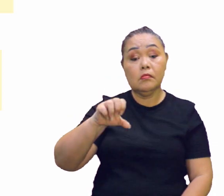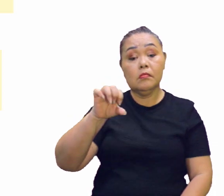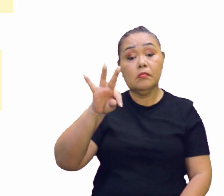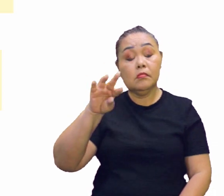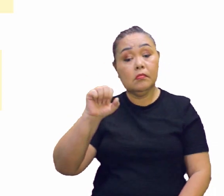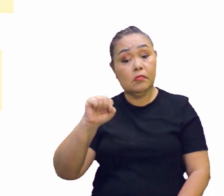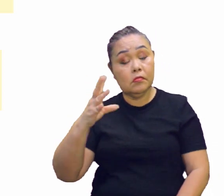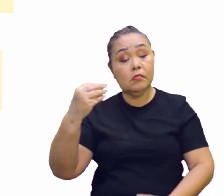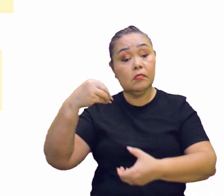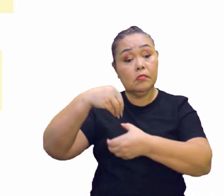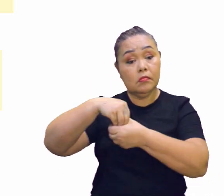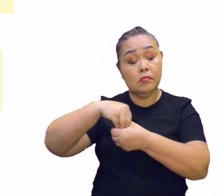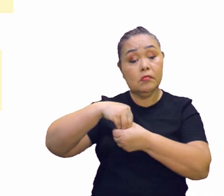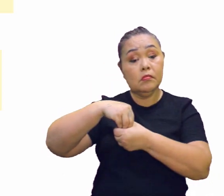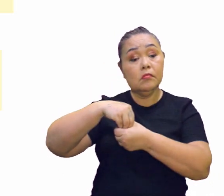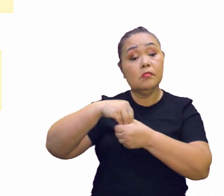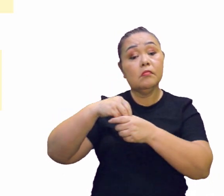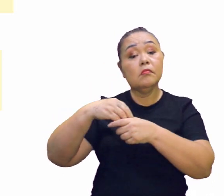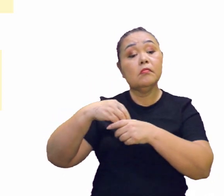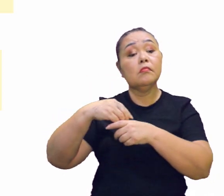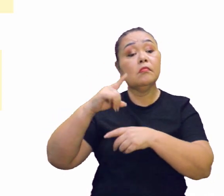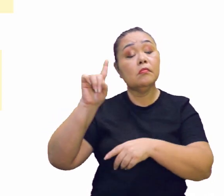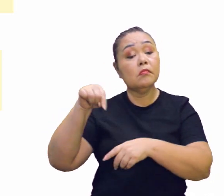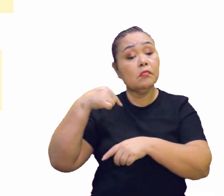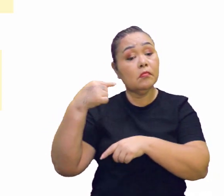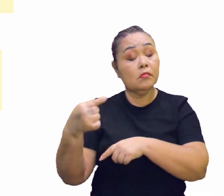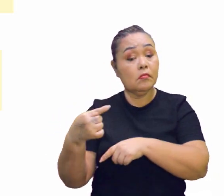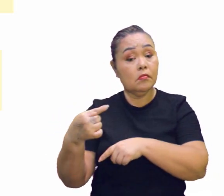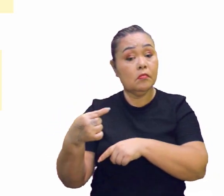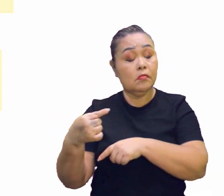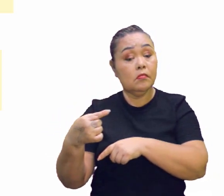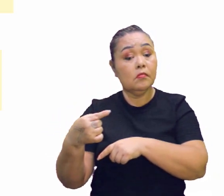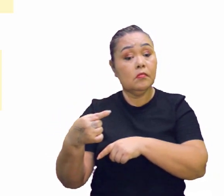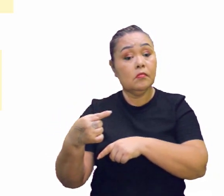renomado internacionalmente Milton Santos.